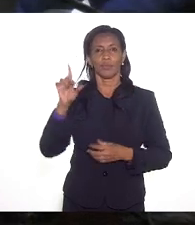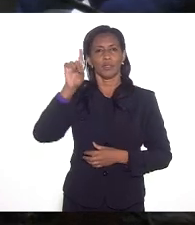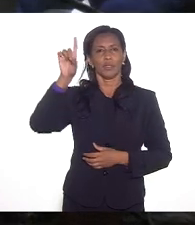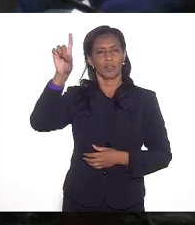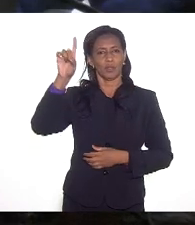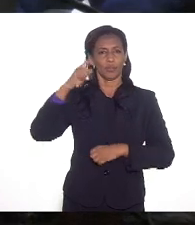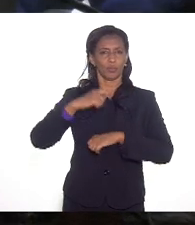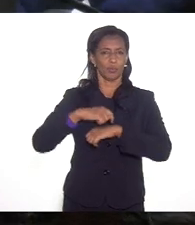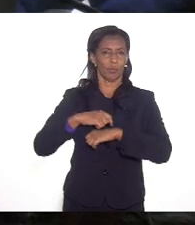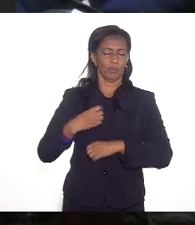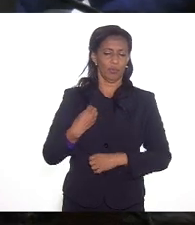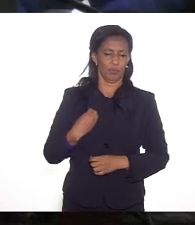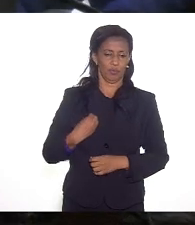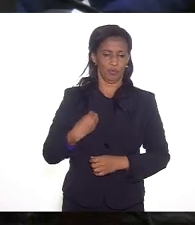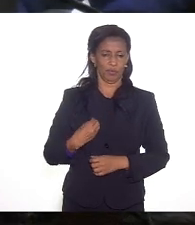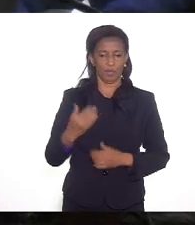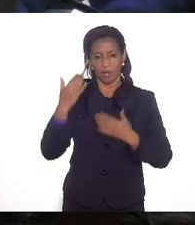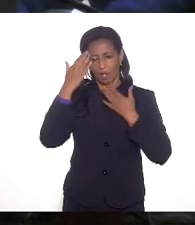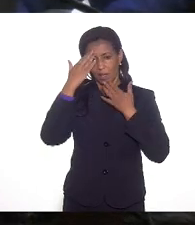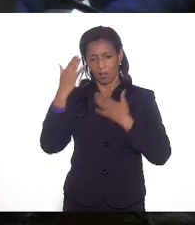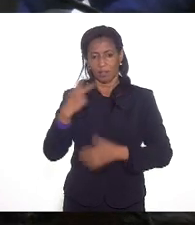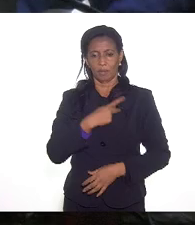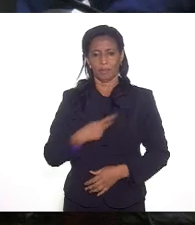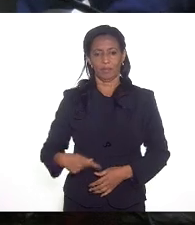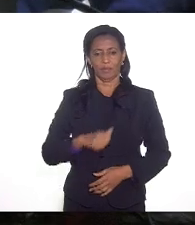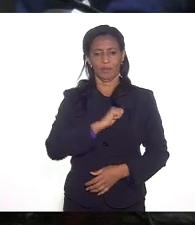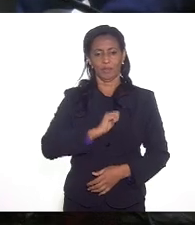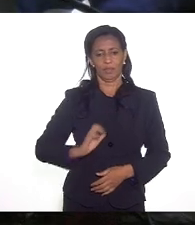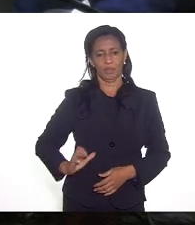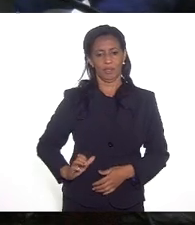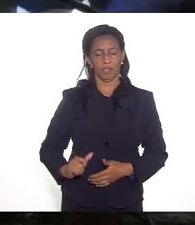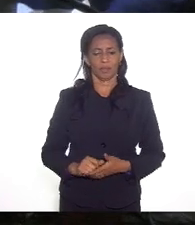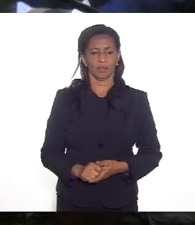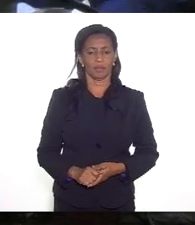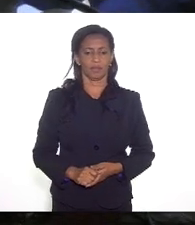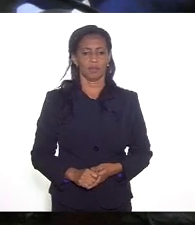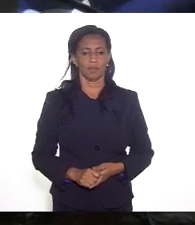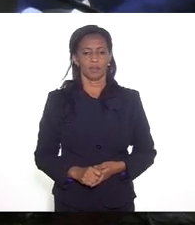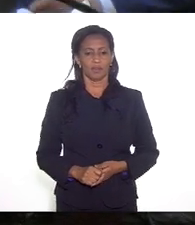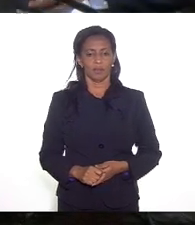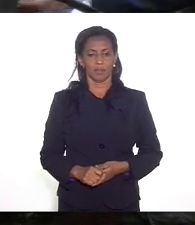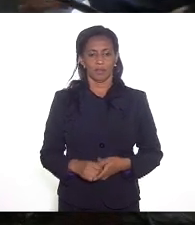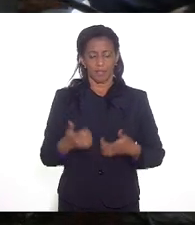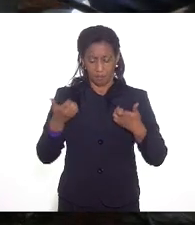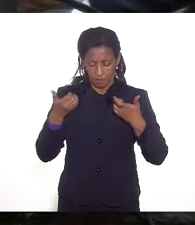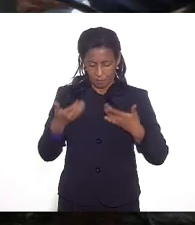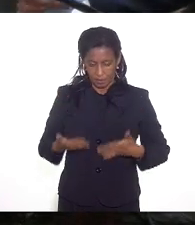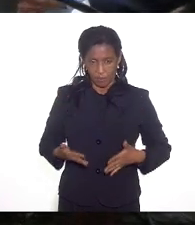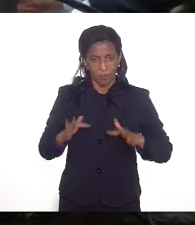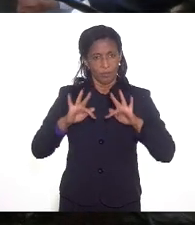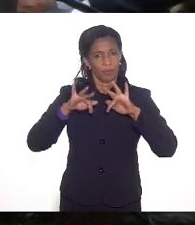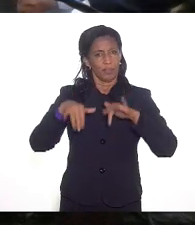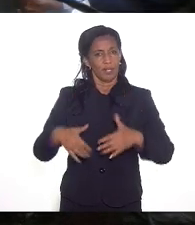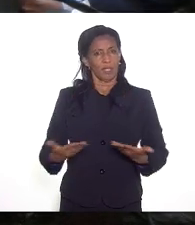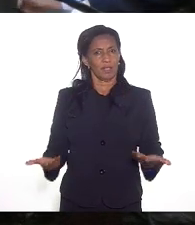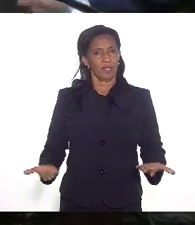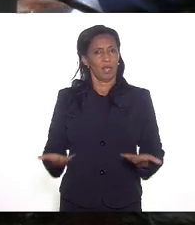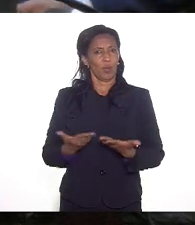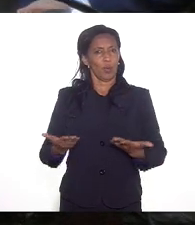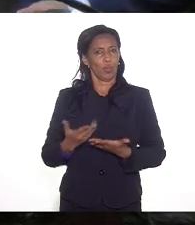por esse momento que estou vivendo agradeceu o presidente Siciliano que me deixou terminar